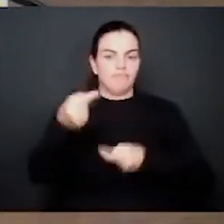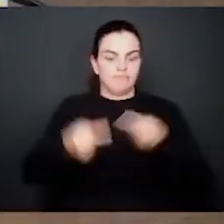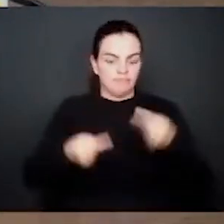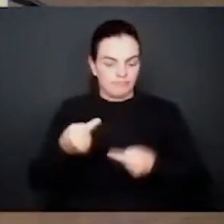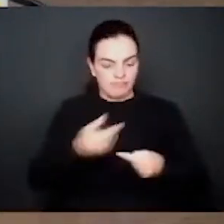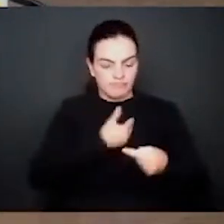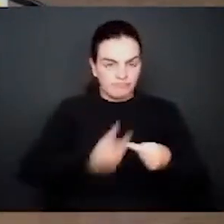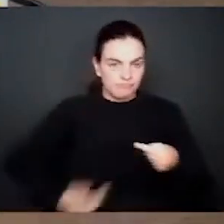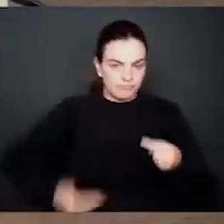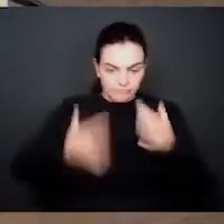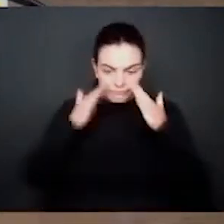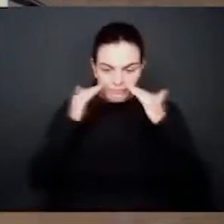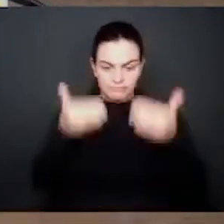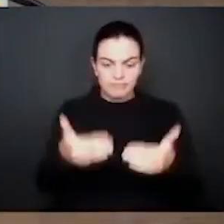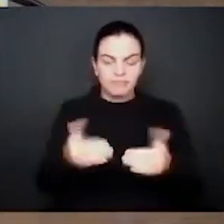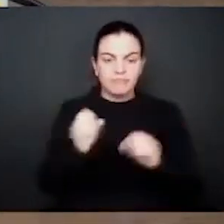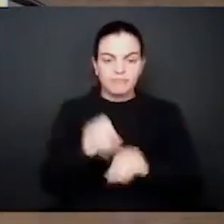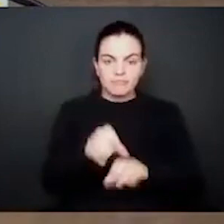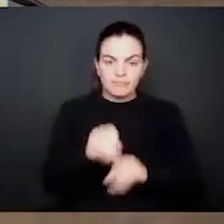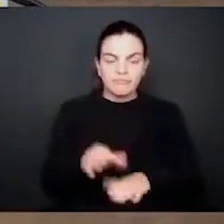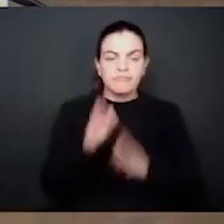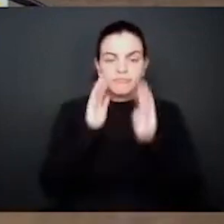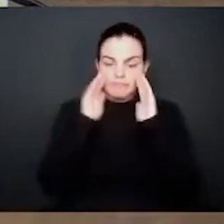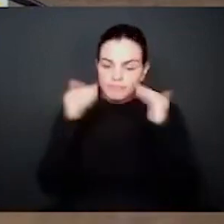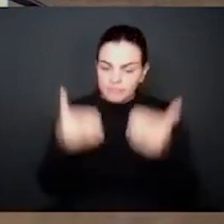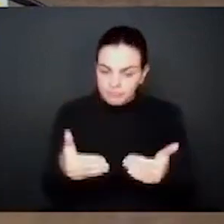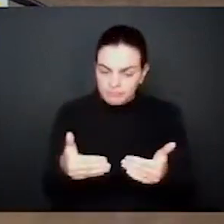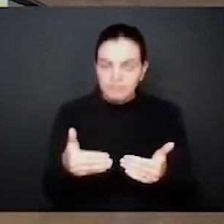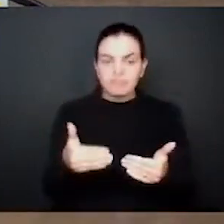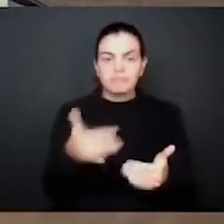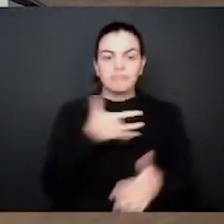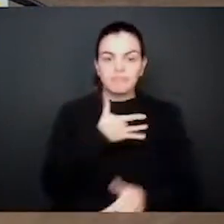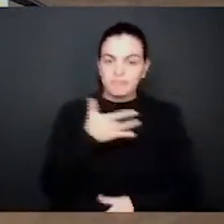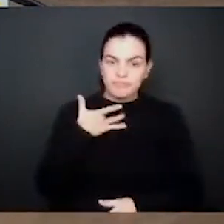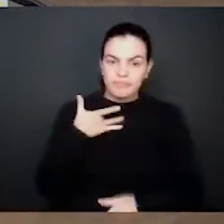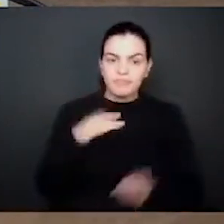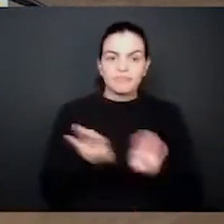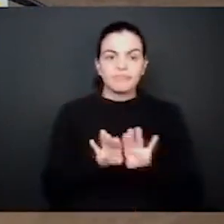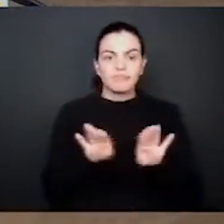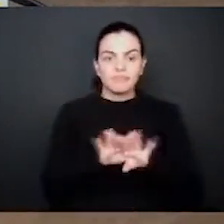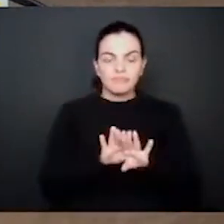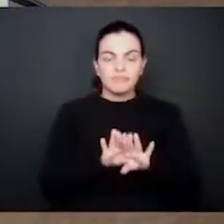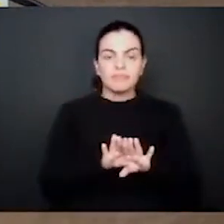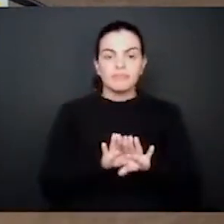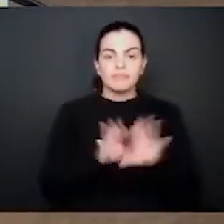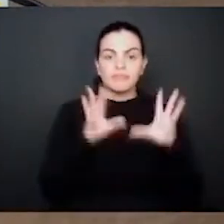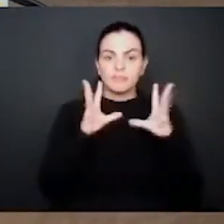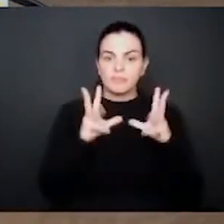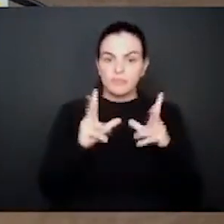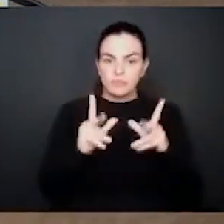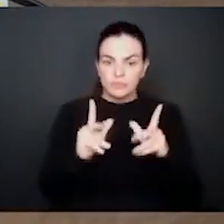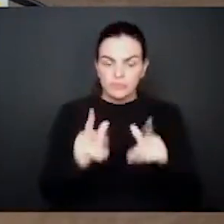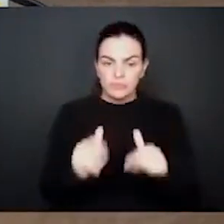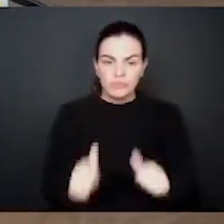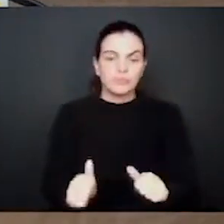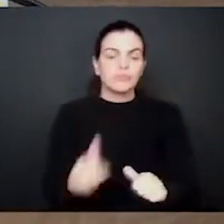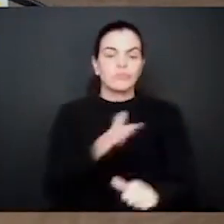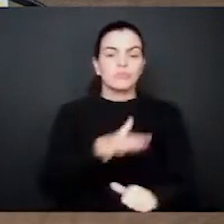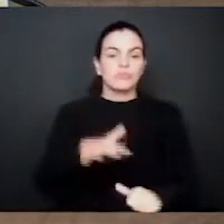área da educação, na área da saúde e todos os serviços que o município presta aos cidadãos. Então fica aqui